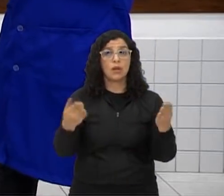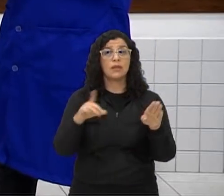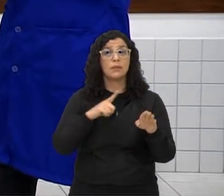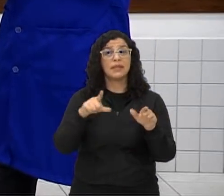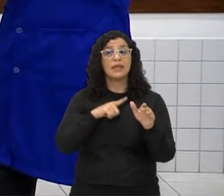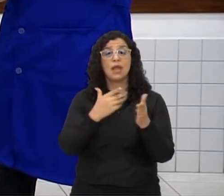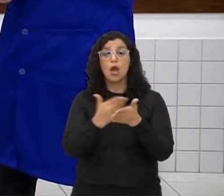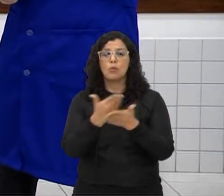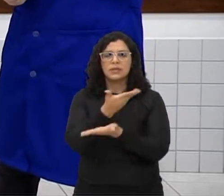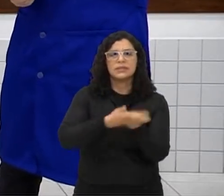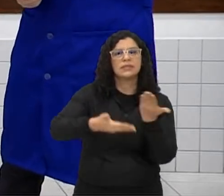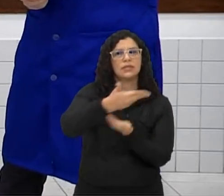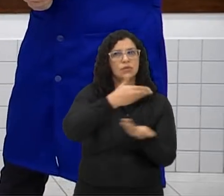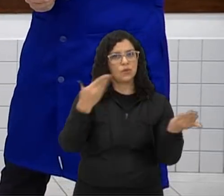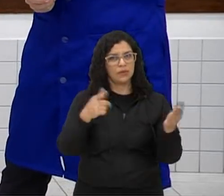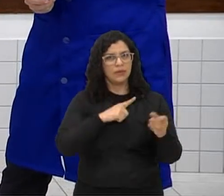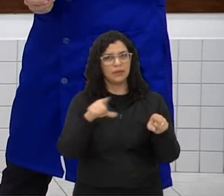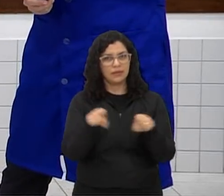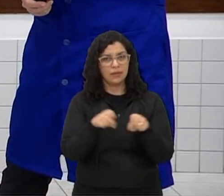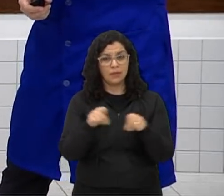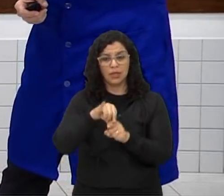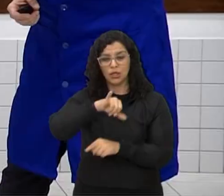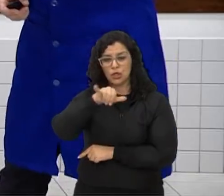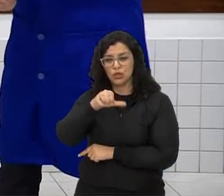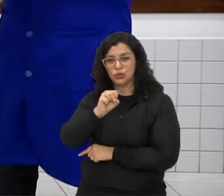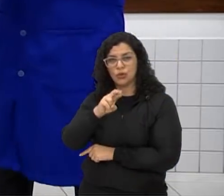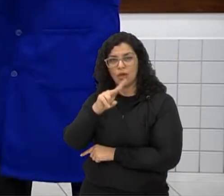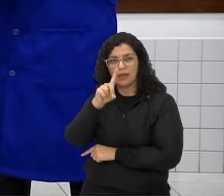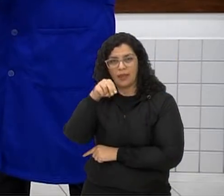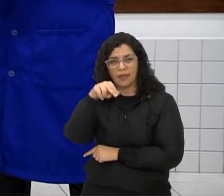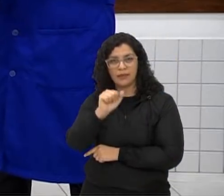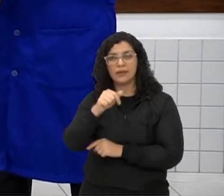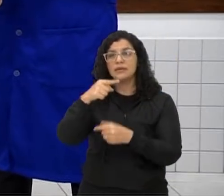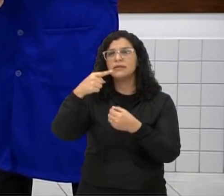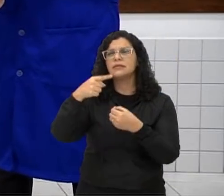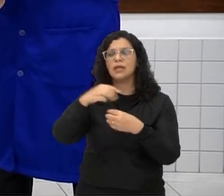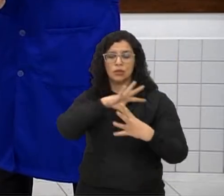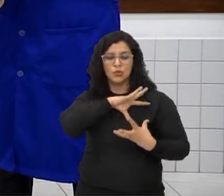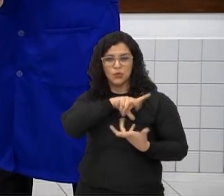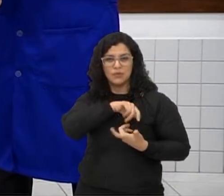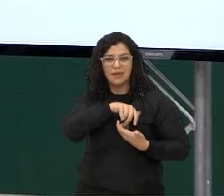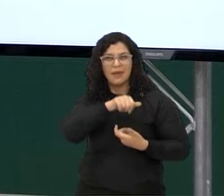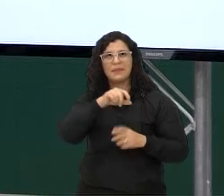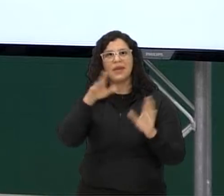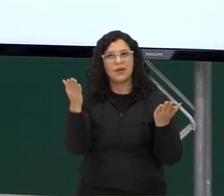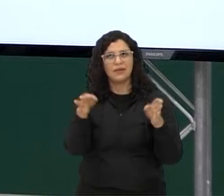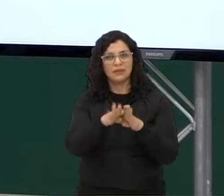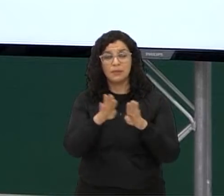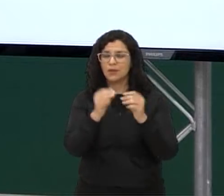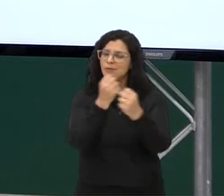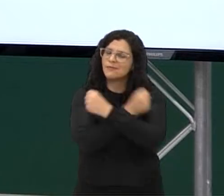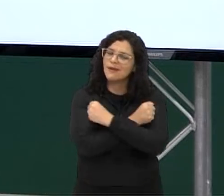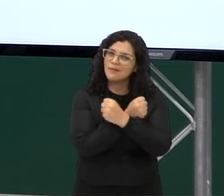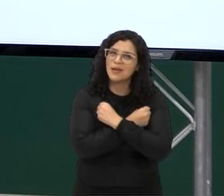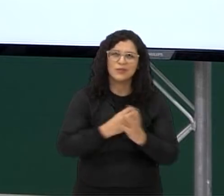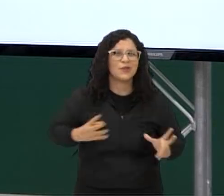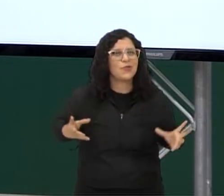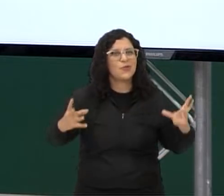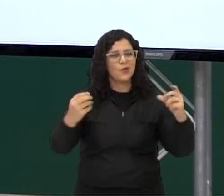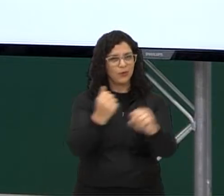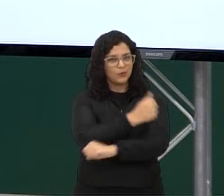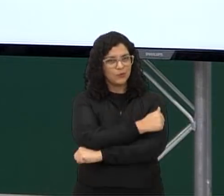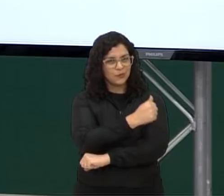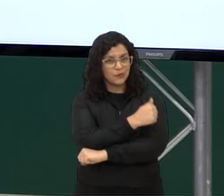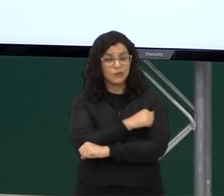mais algumas interações aqui. A Jordana, lá do CEP, do Colégio Estadual do Paraná, está mandando um abraço a todos os